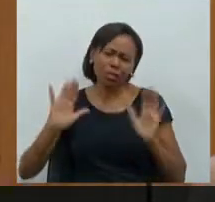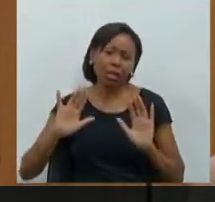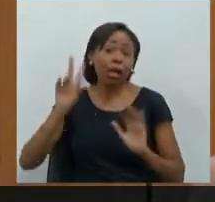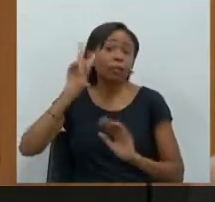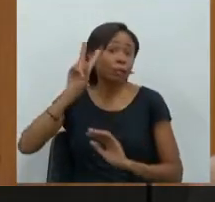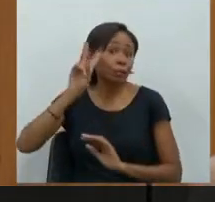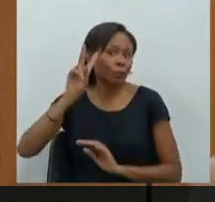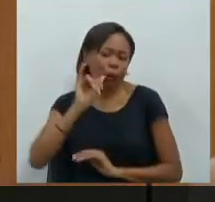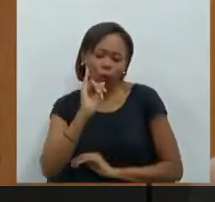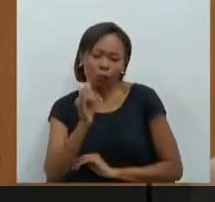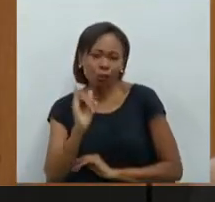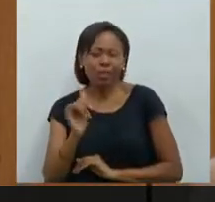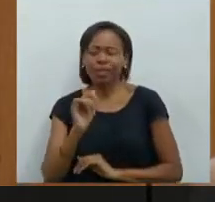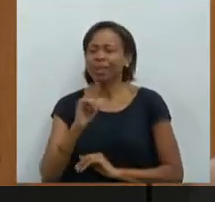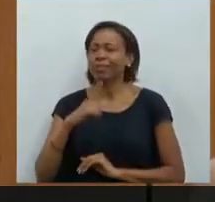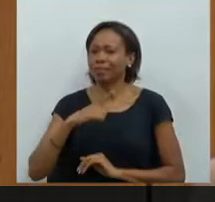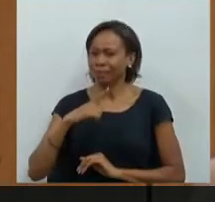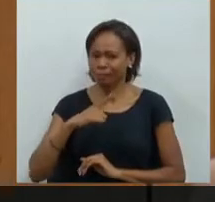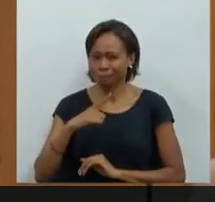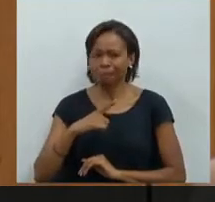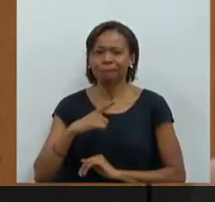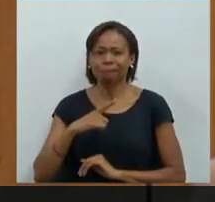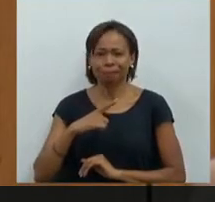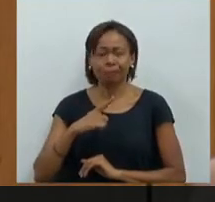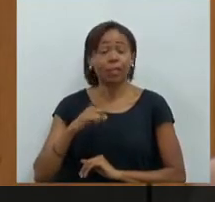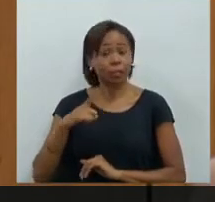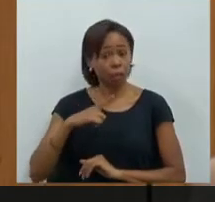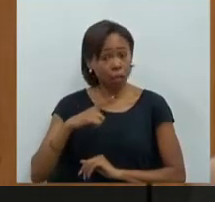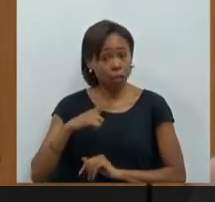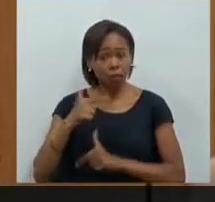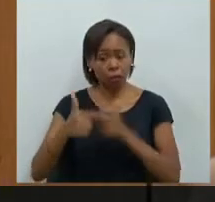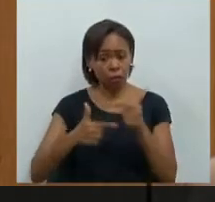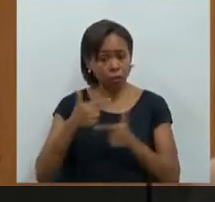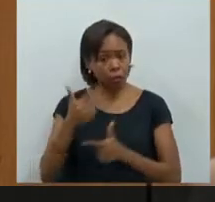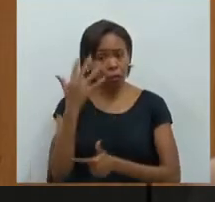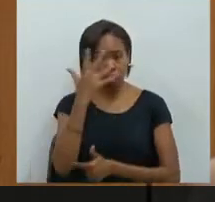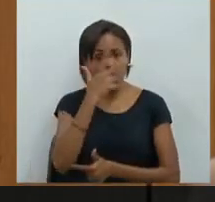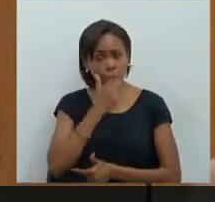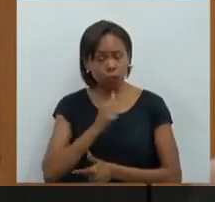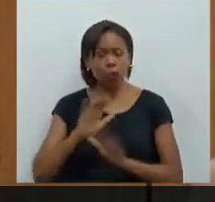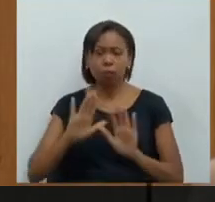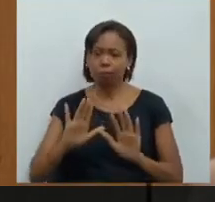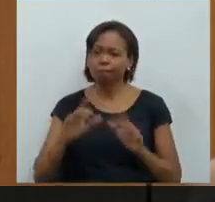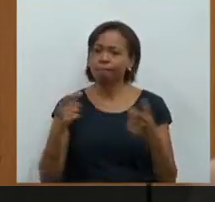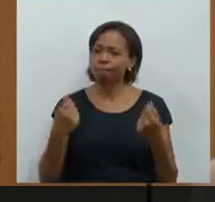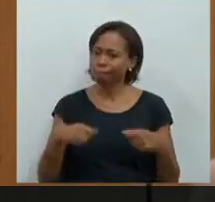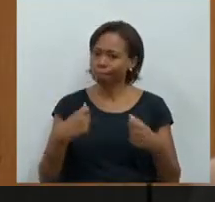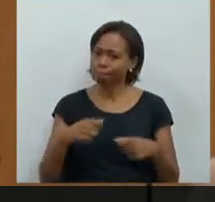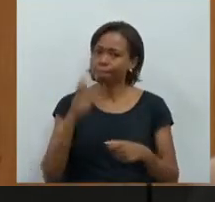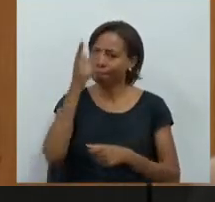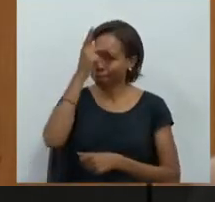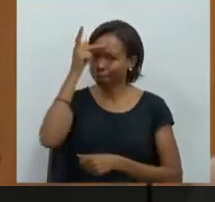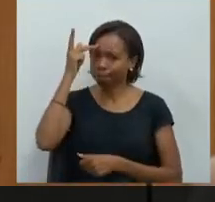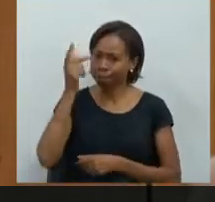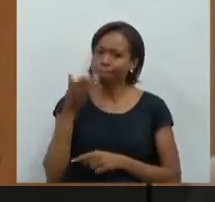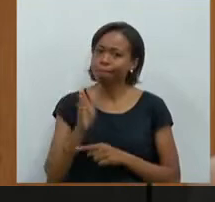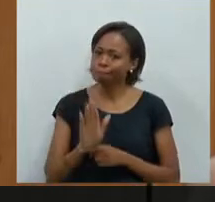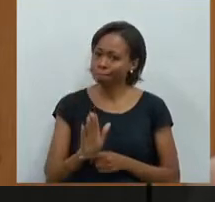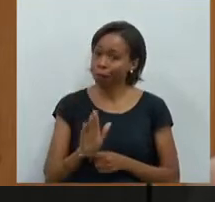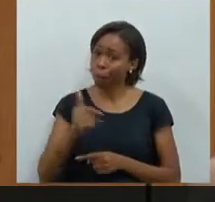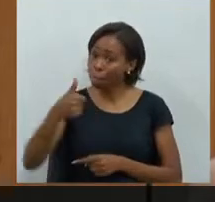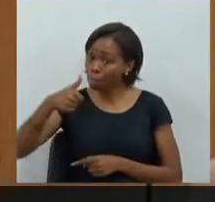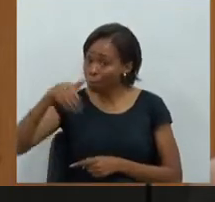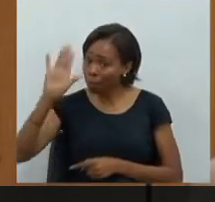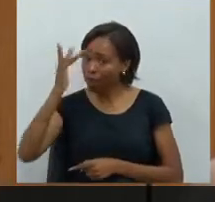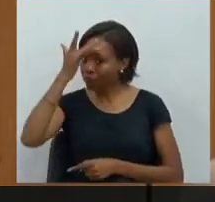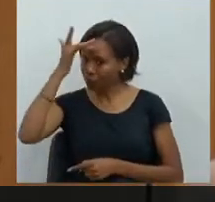história. Então, a gente faz um trabalho bonito, mas a gente precisa de gente para nos ajudar. Eu preciso de mais reforço lá.